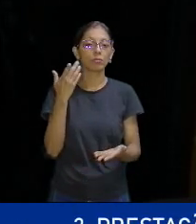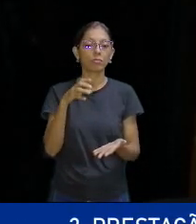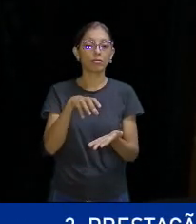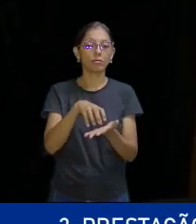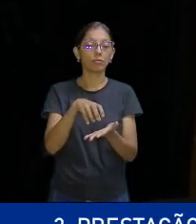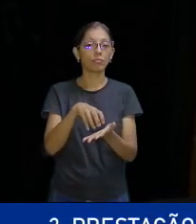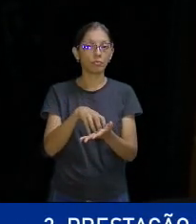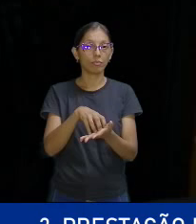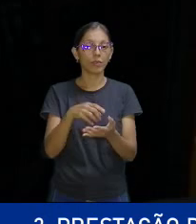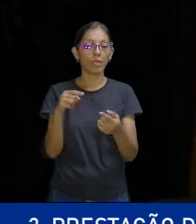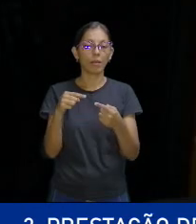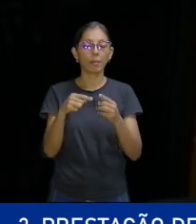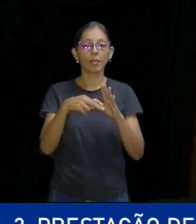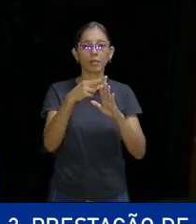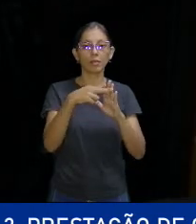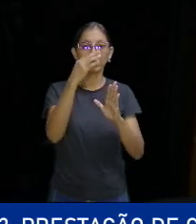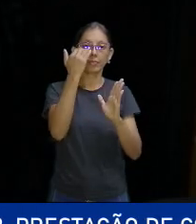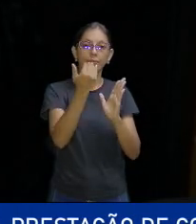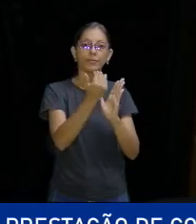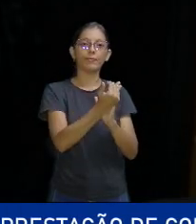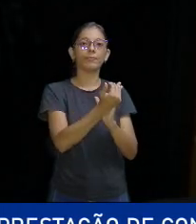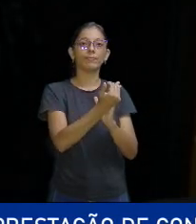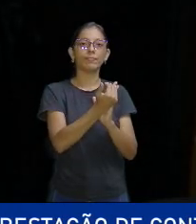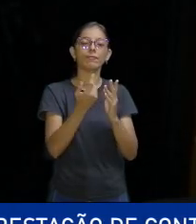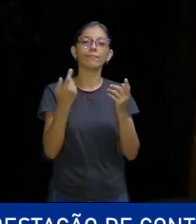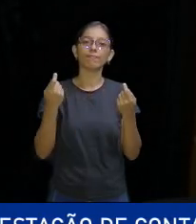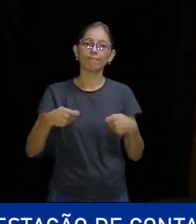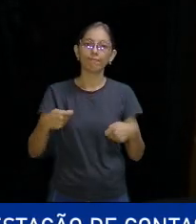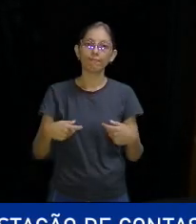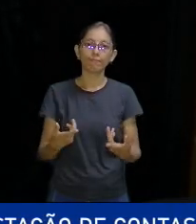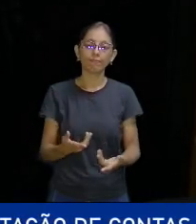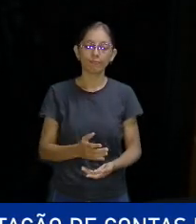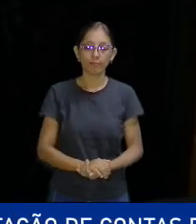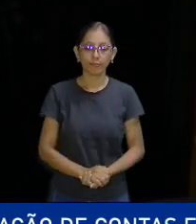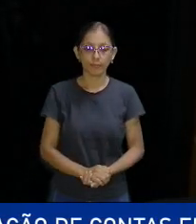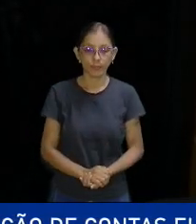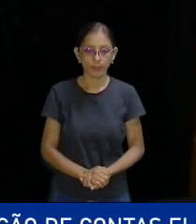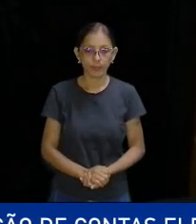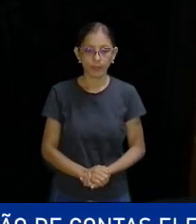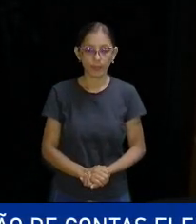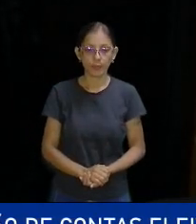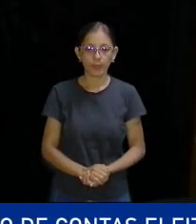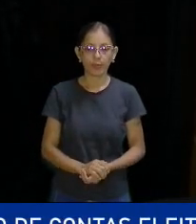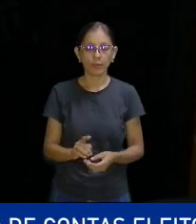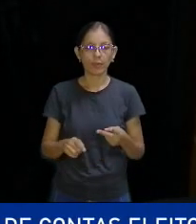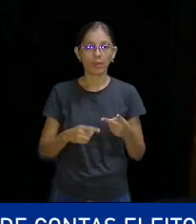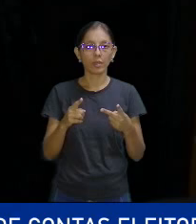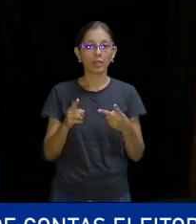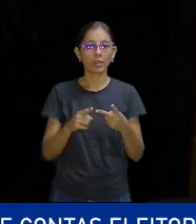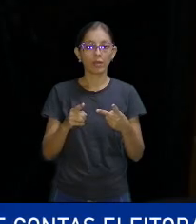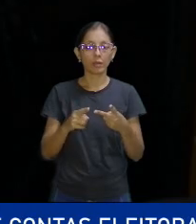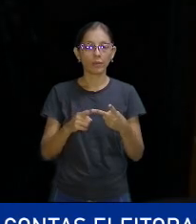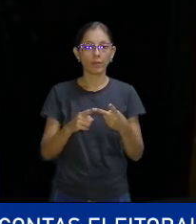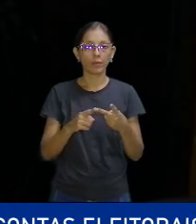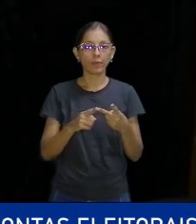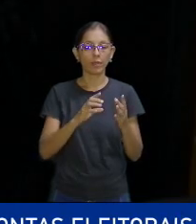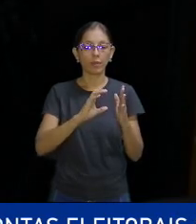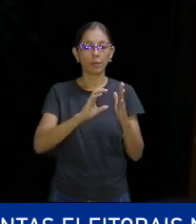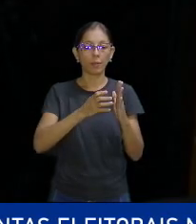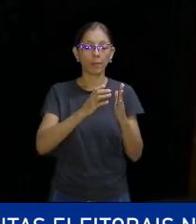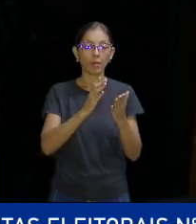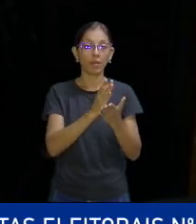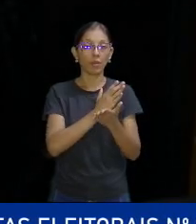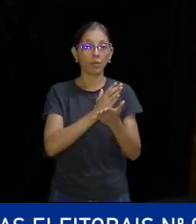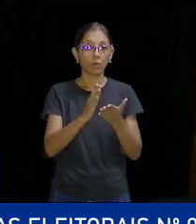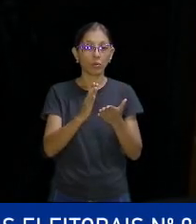resolução. Eu salto primeiro aí. 2. Os partidos que não abriram a conta